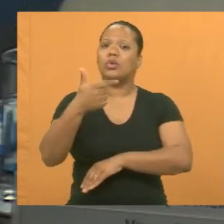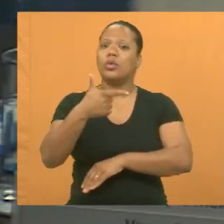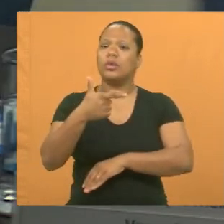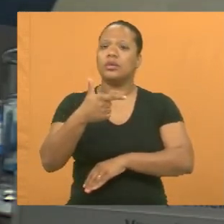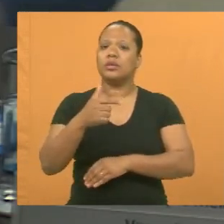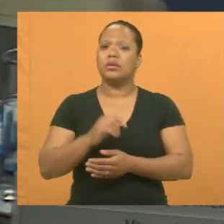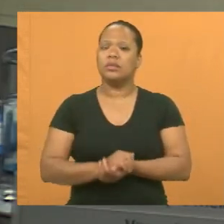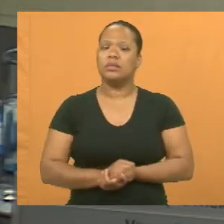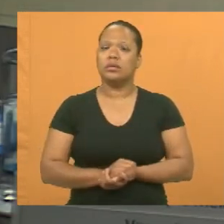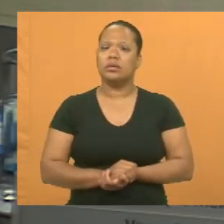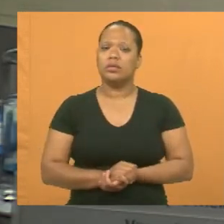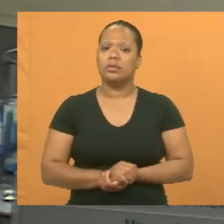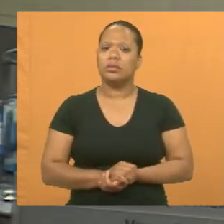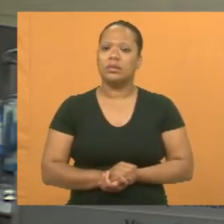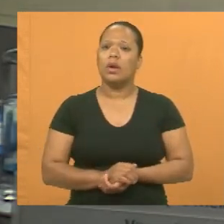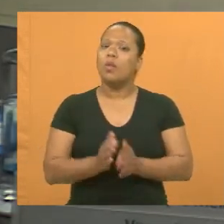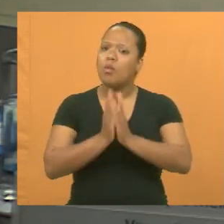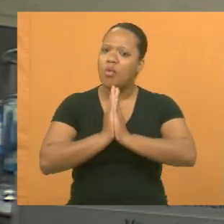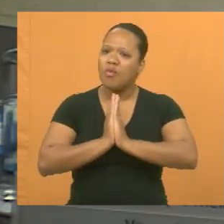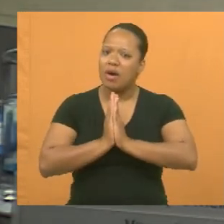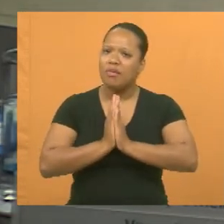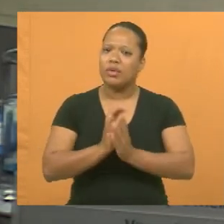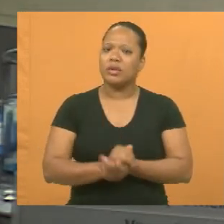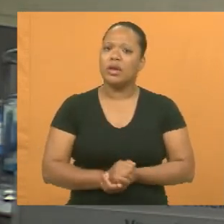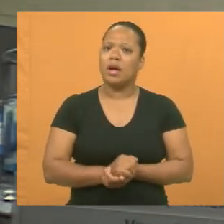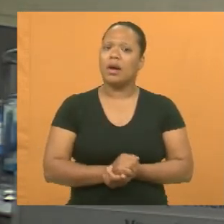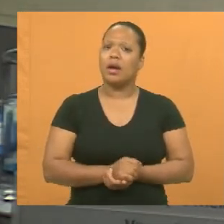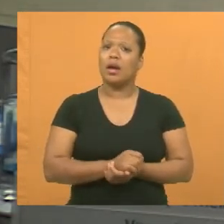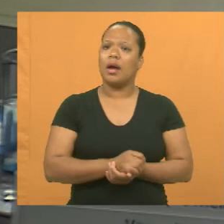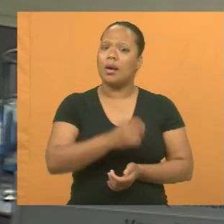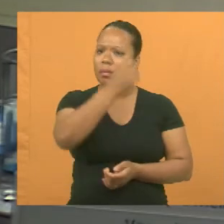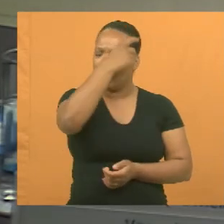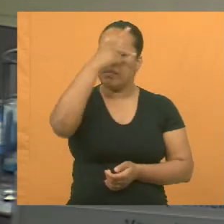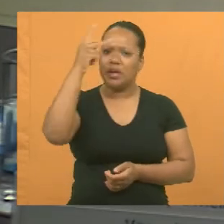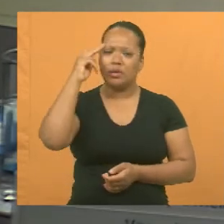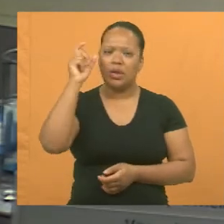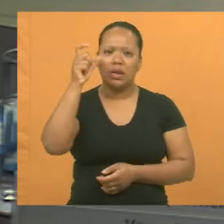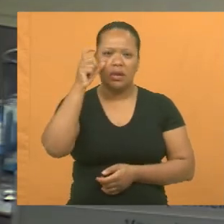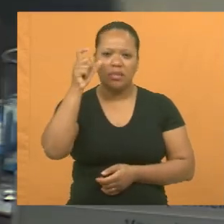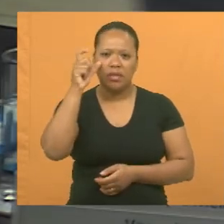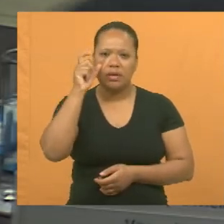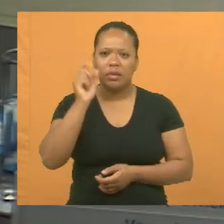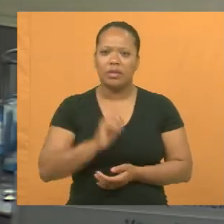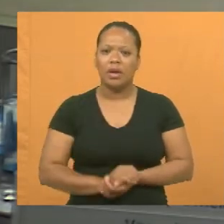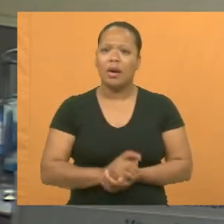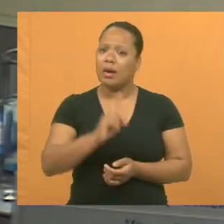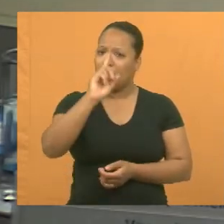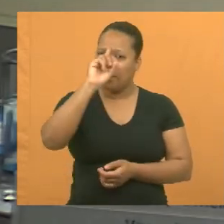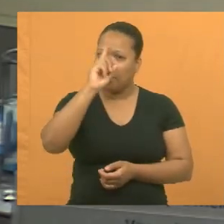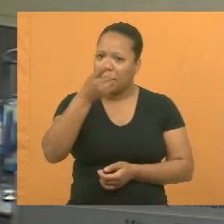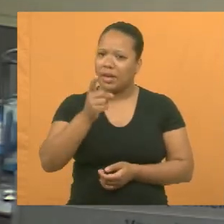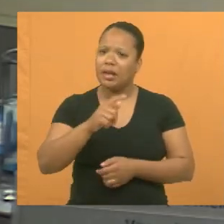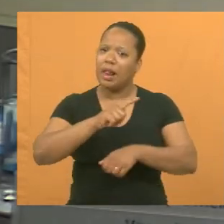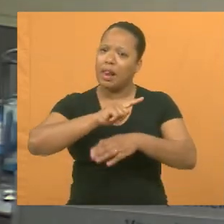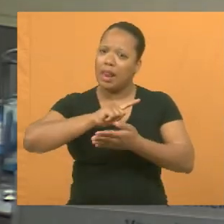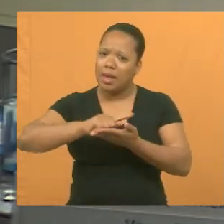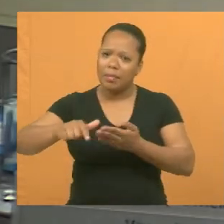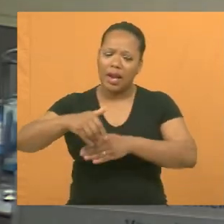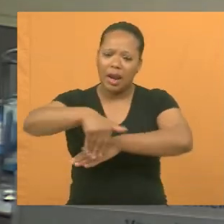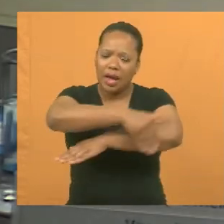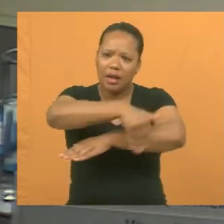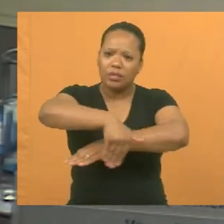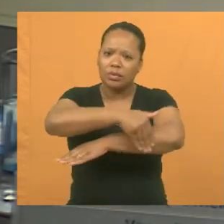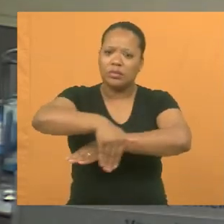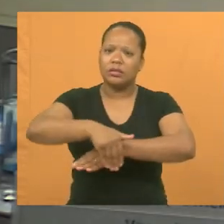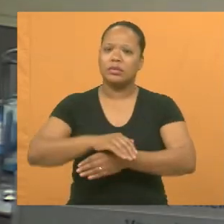lá no Parque Imperial. Por favor, se a prefeitura estiver assistindo isso aí, manda pelo menos entupir esse bueiro lá naquele bairro